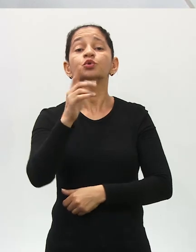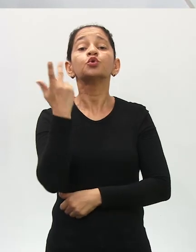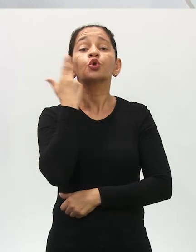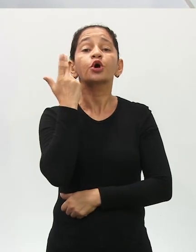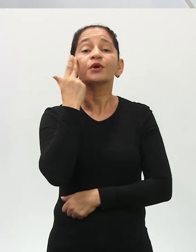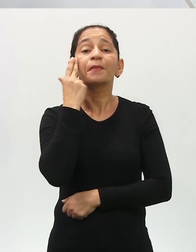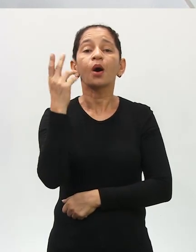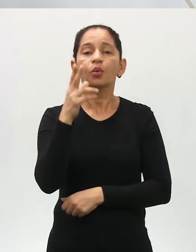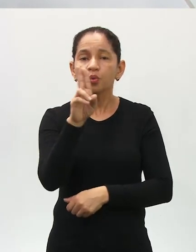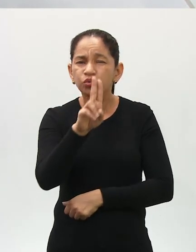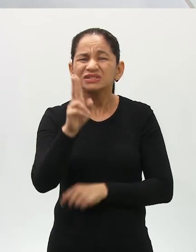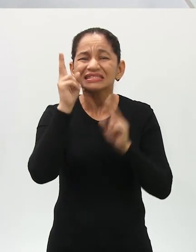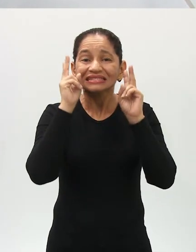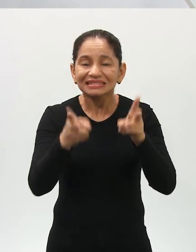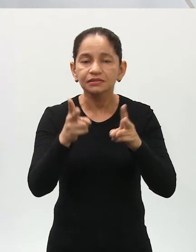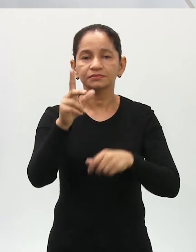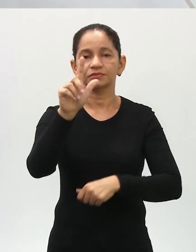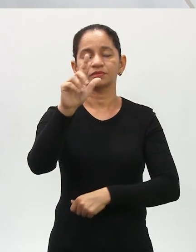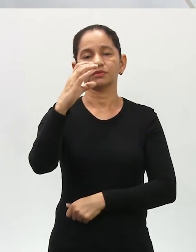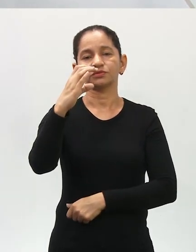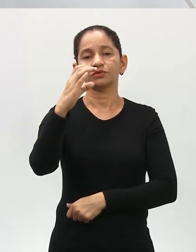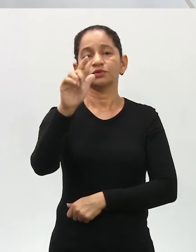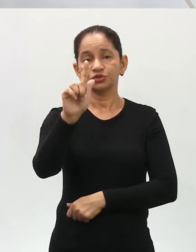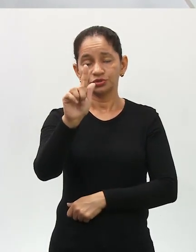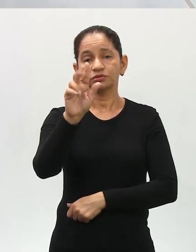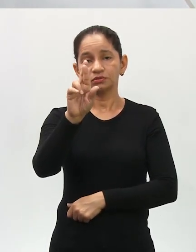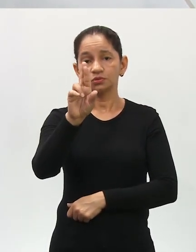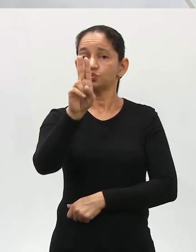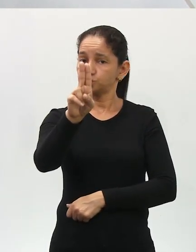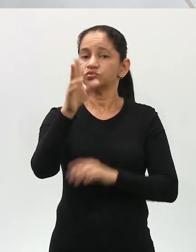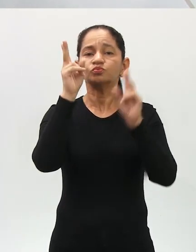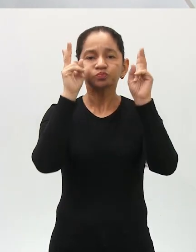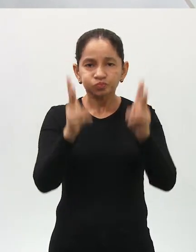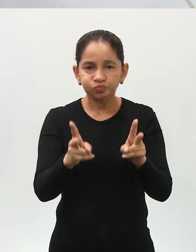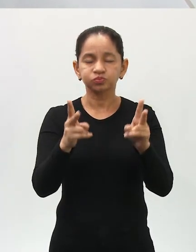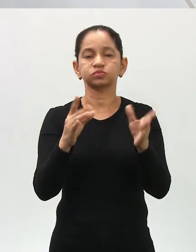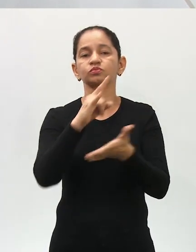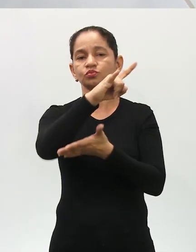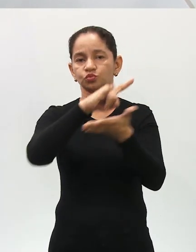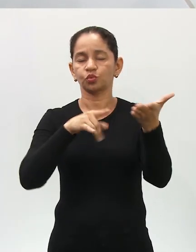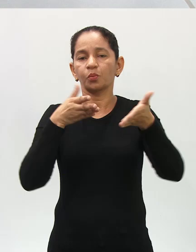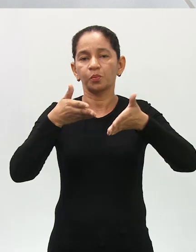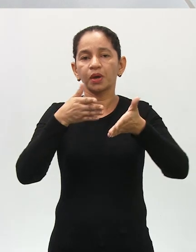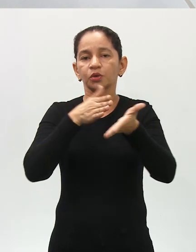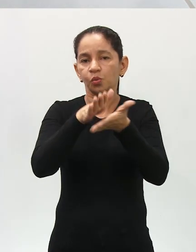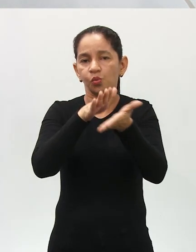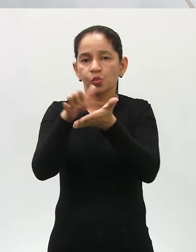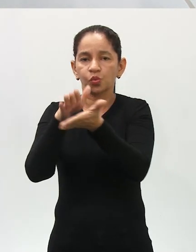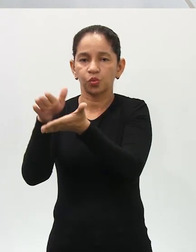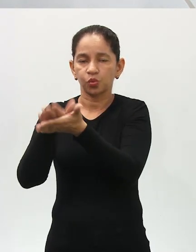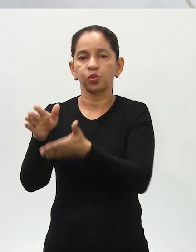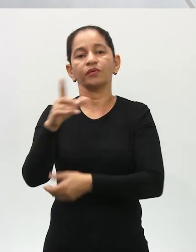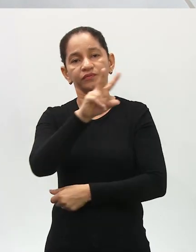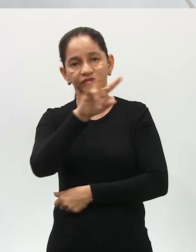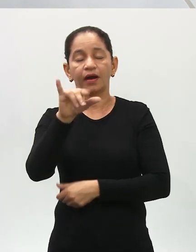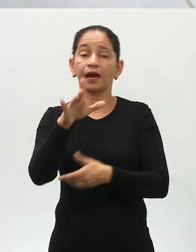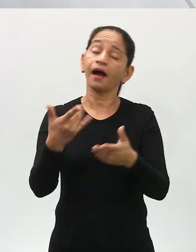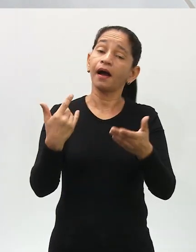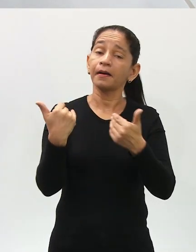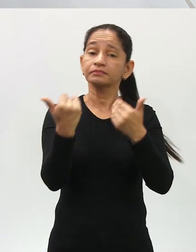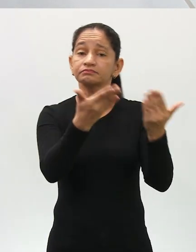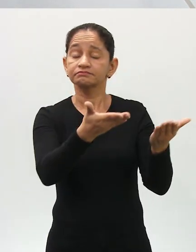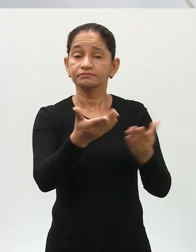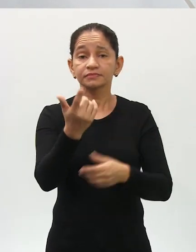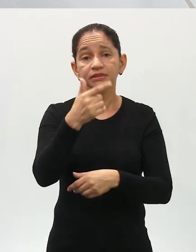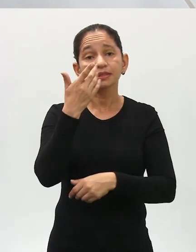pelo GRU, então vai ser essa etapa que a gente chama de lançamento. Então, essa pessoa que recebeu a GRU,